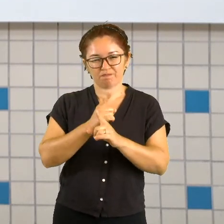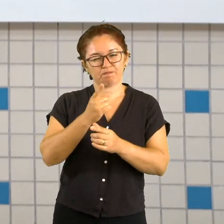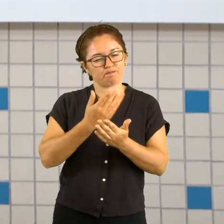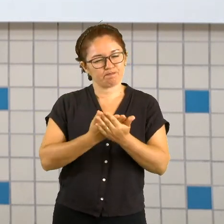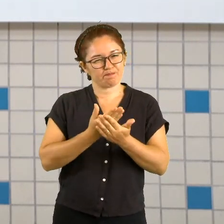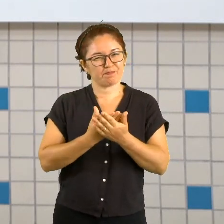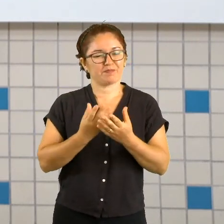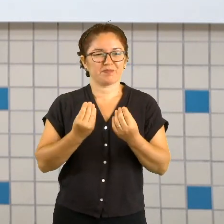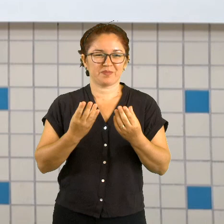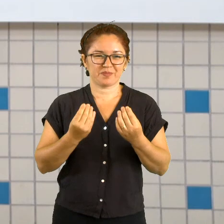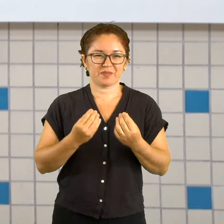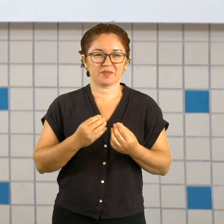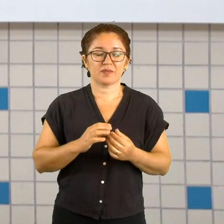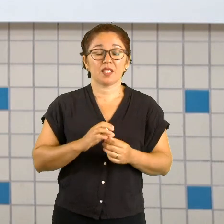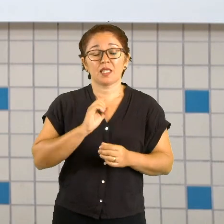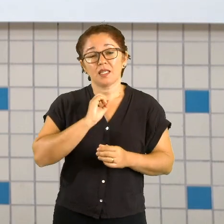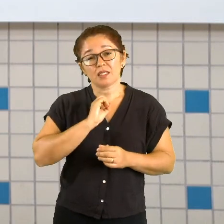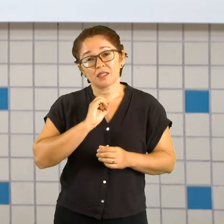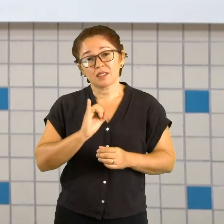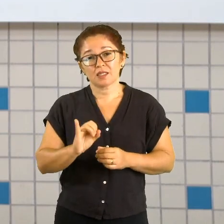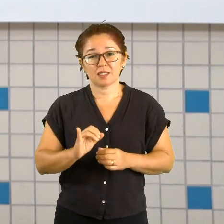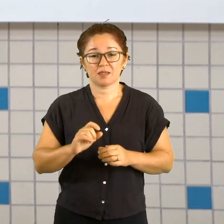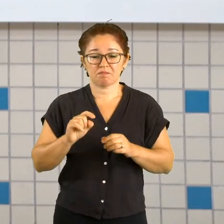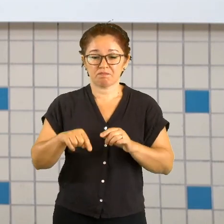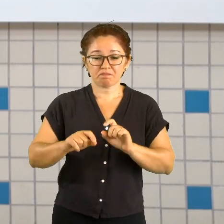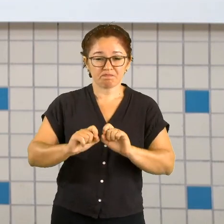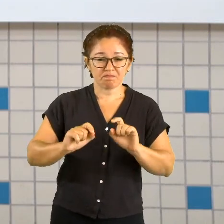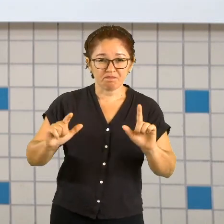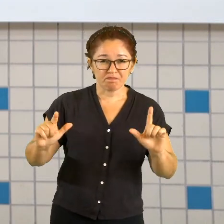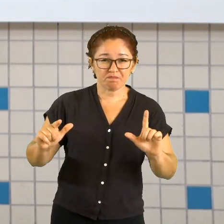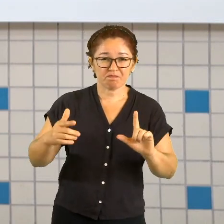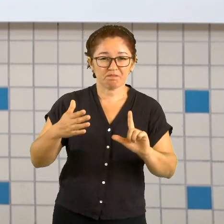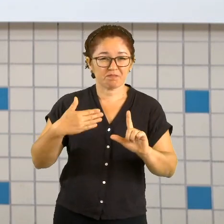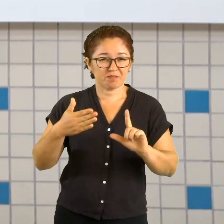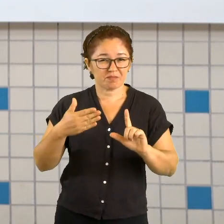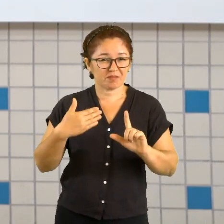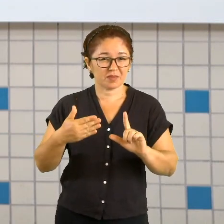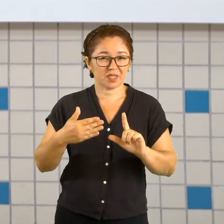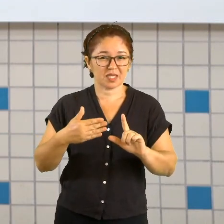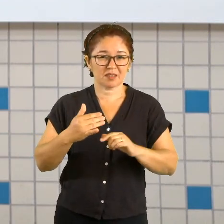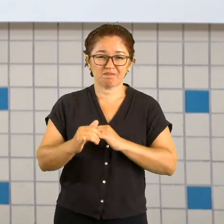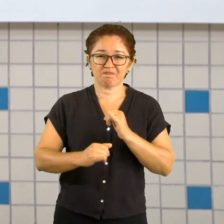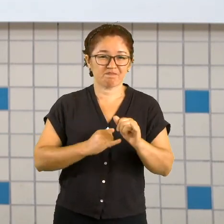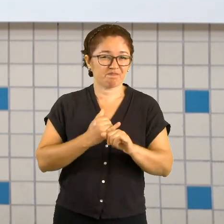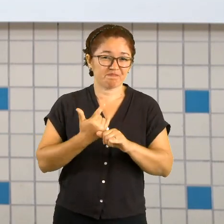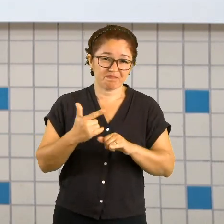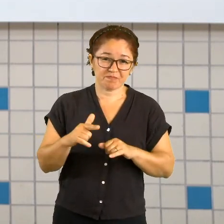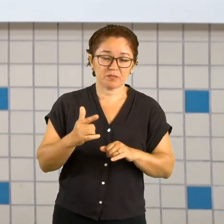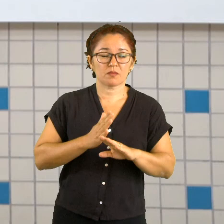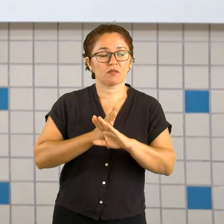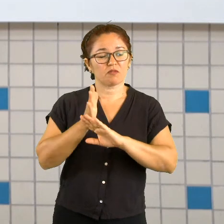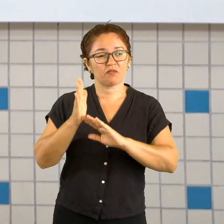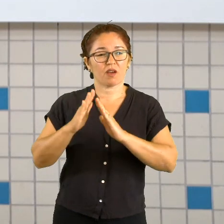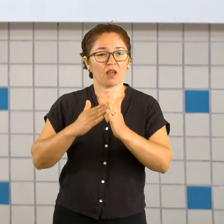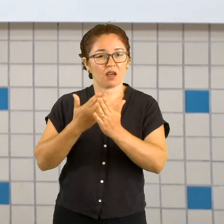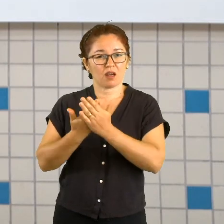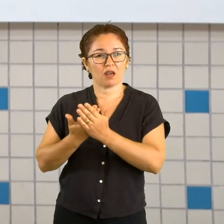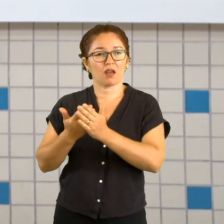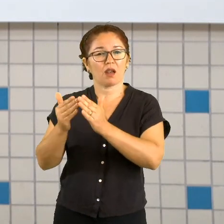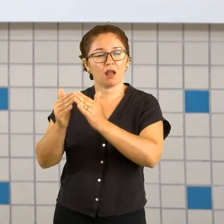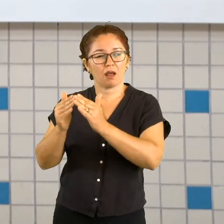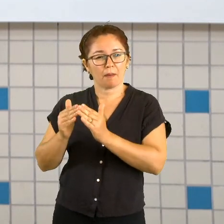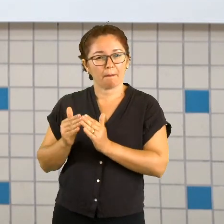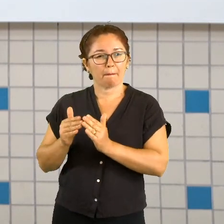bastante. Caso vocês não consigam acessar pela internet esse material, vão até a escola e peguem o material lá que vai